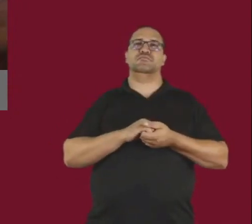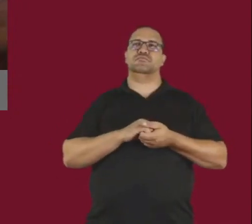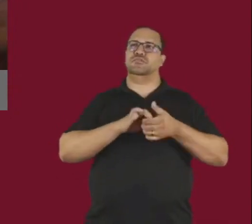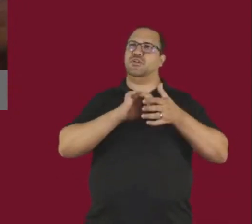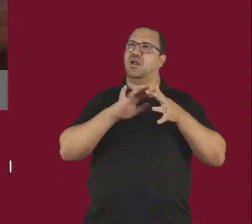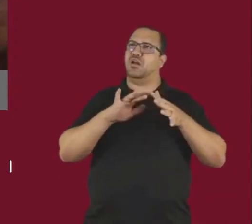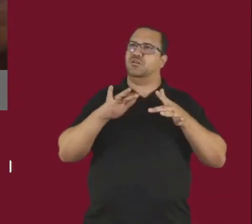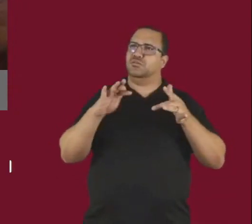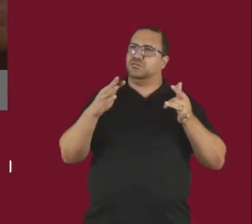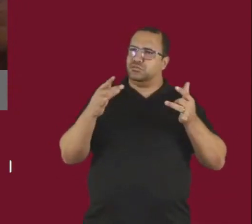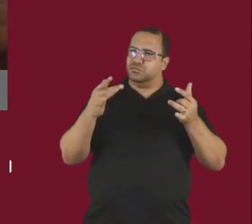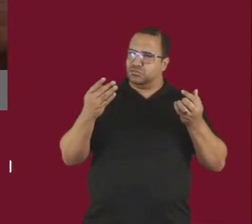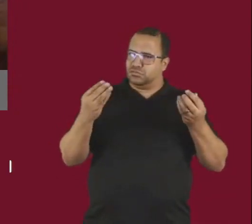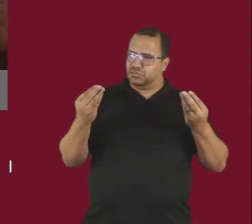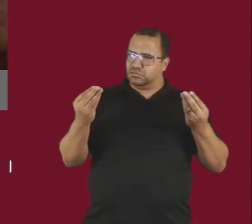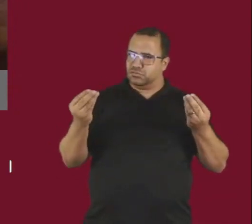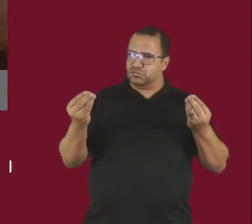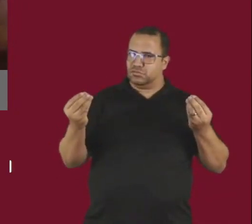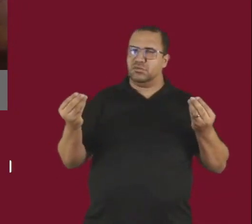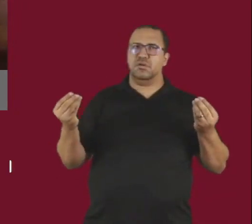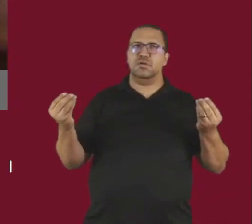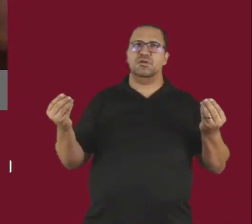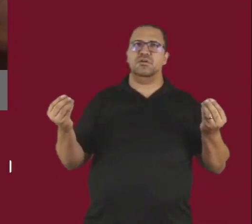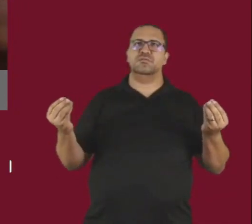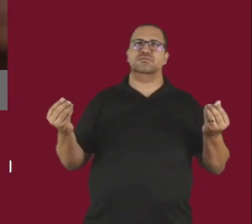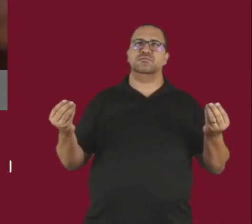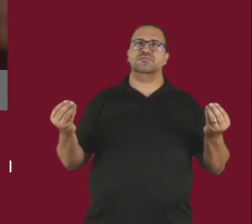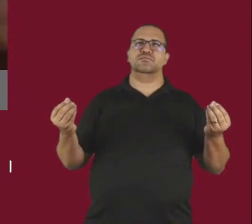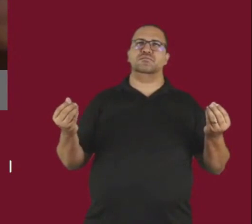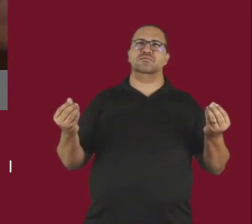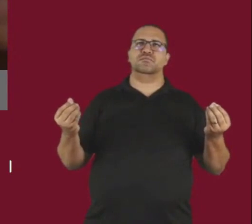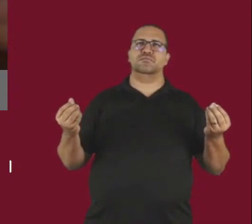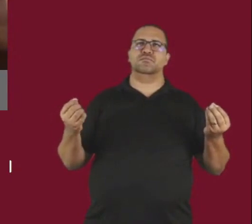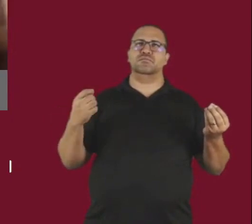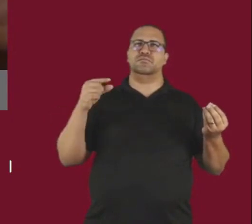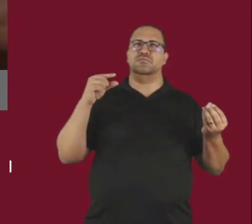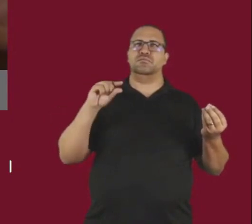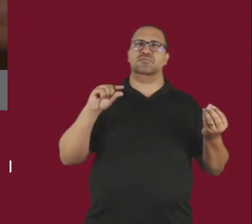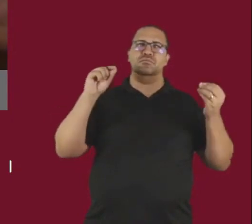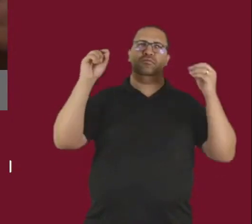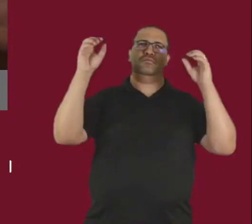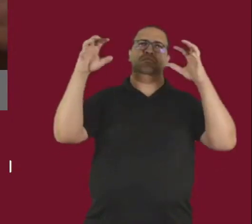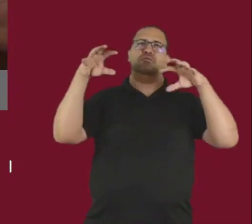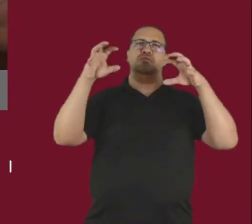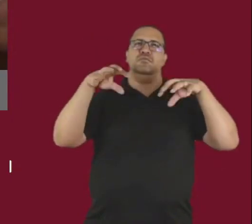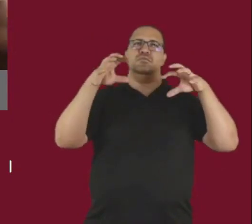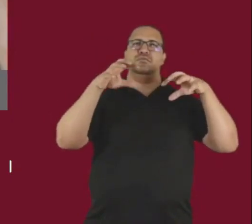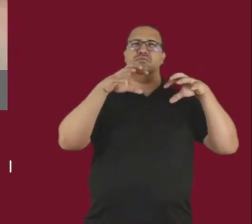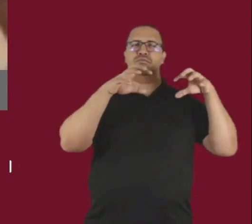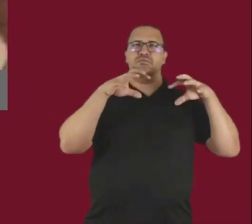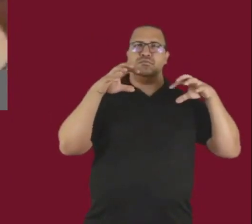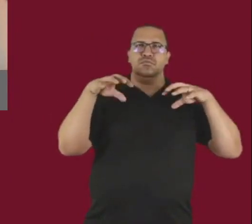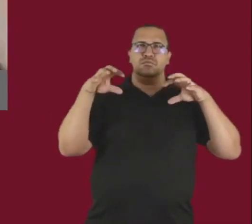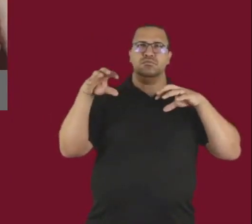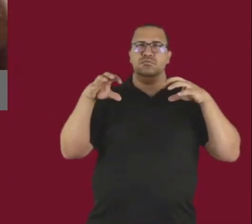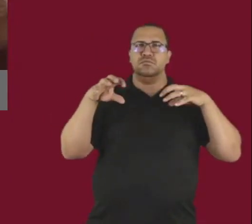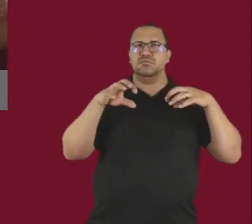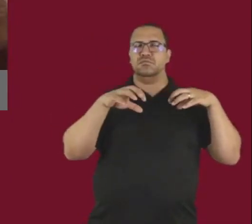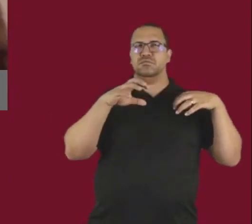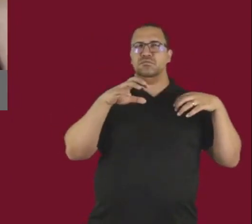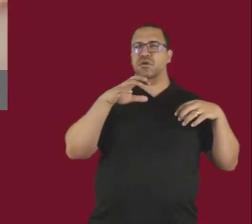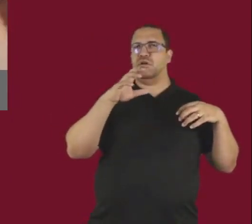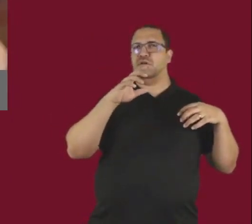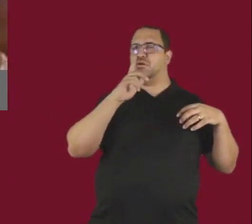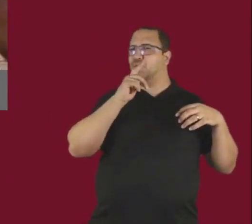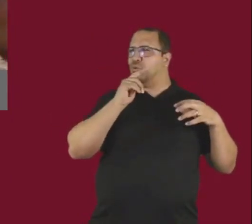2 semanas, não, teve uma pequena chuva, pouco, muito pequena, mas